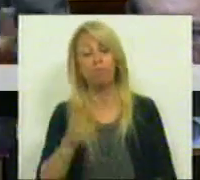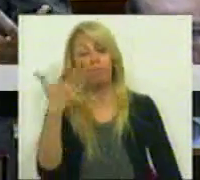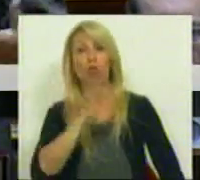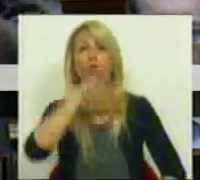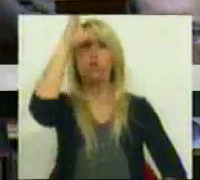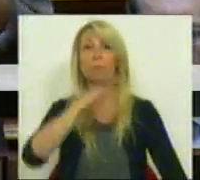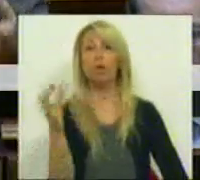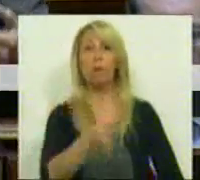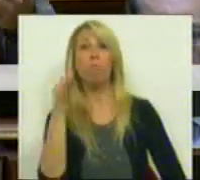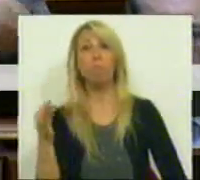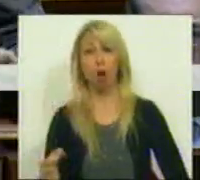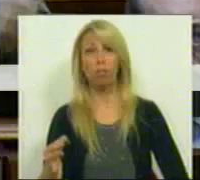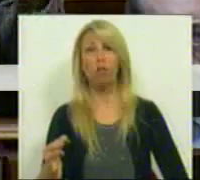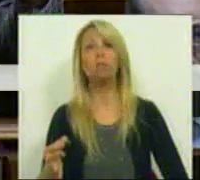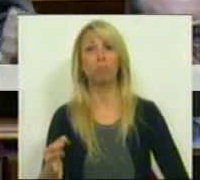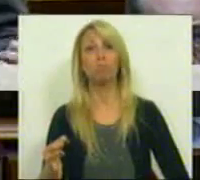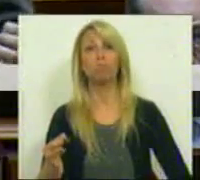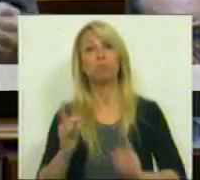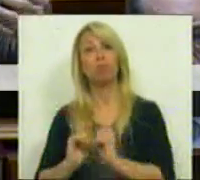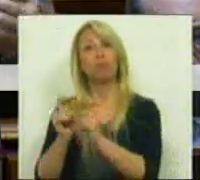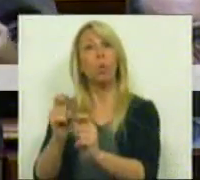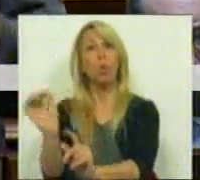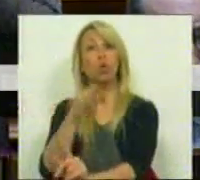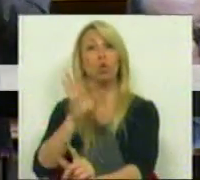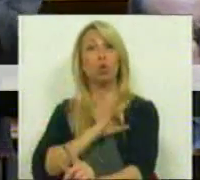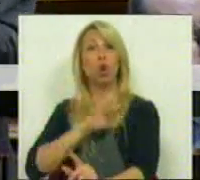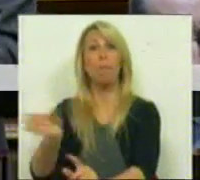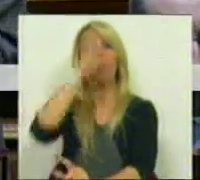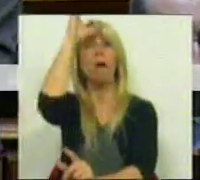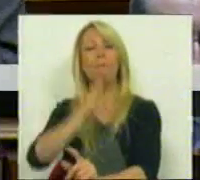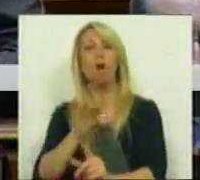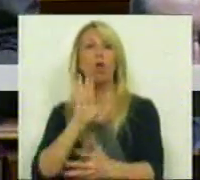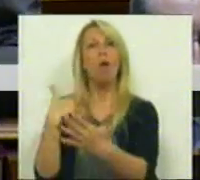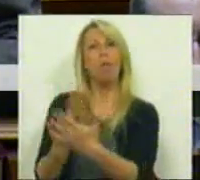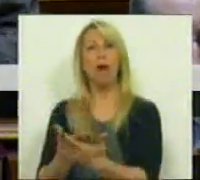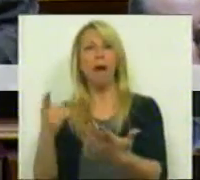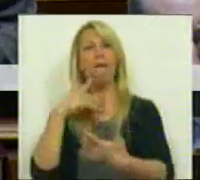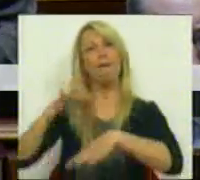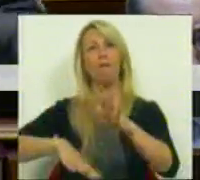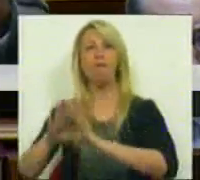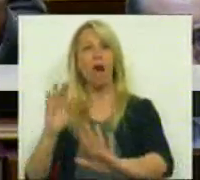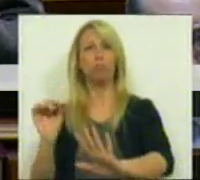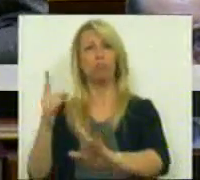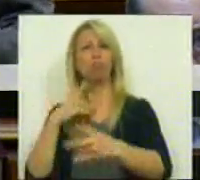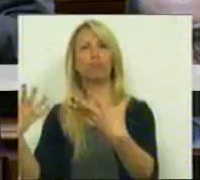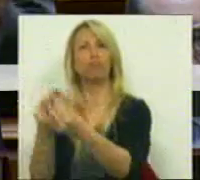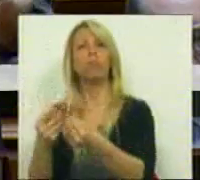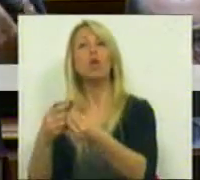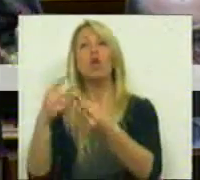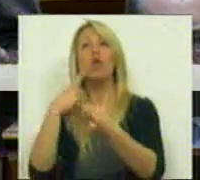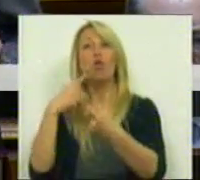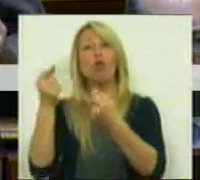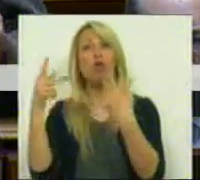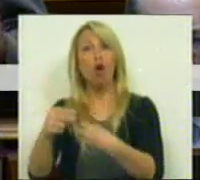Portas, que foi indigitado pelo Sr. Primeiro-Ministro para ser o embaixador dos cortes junto da Troika, dizendo, e sendo